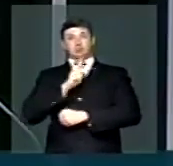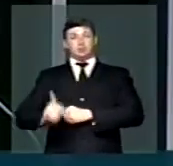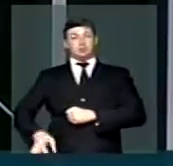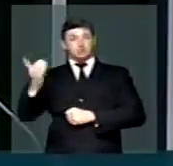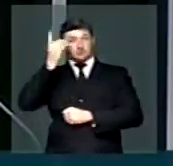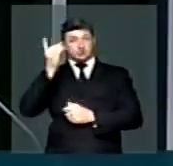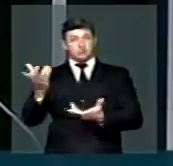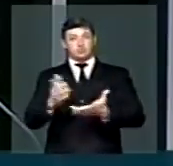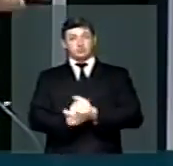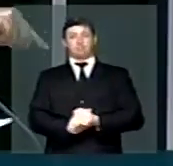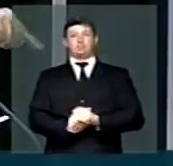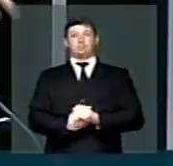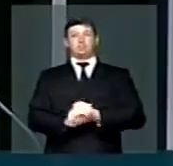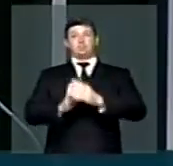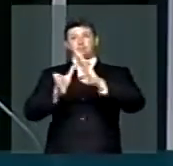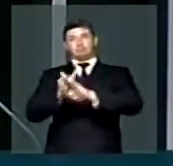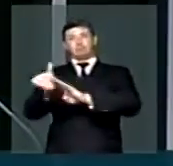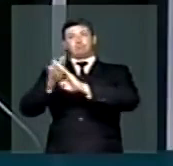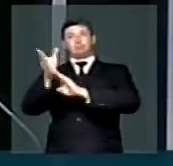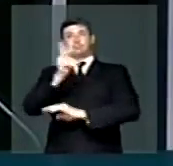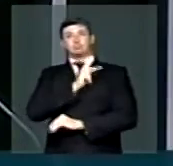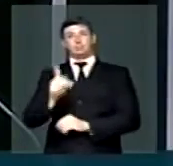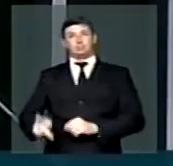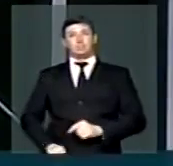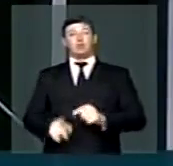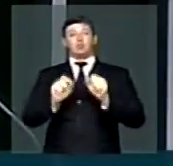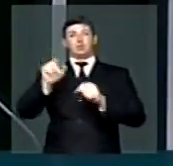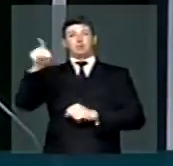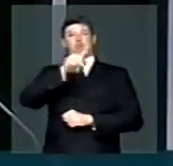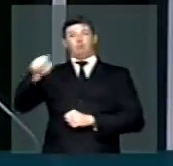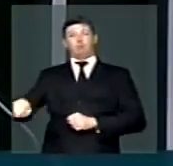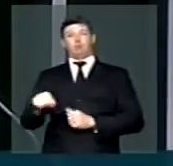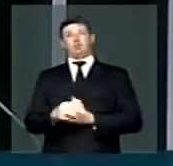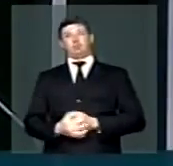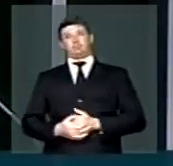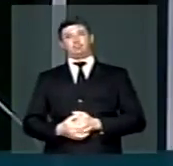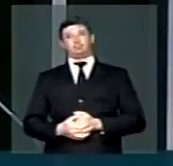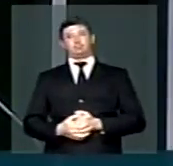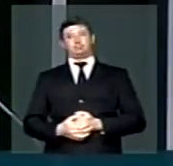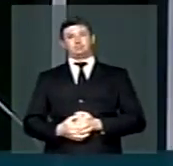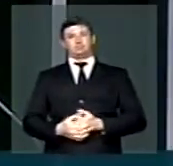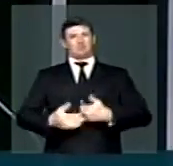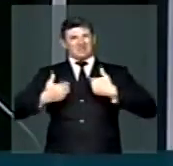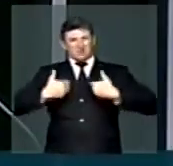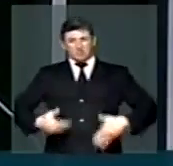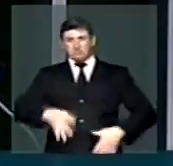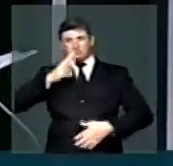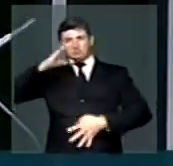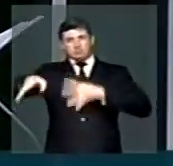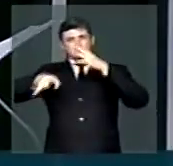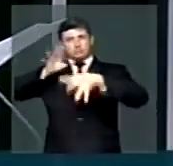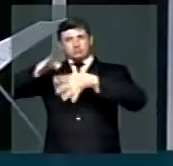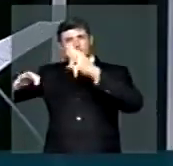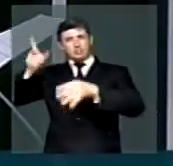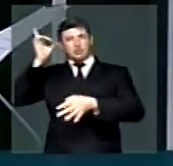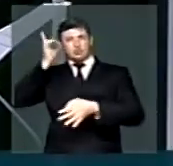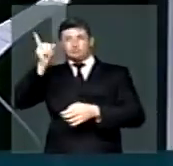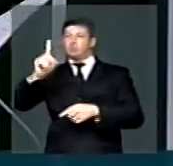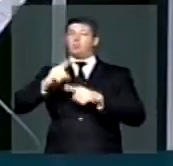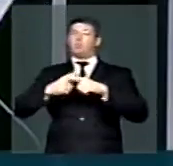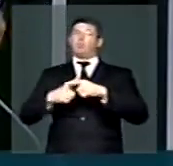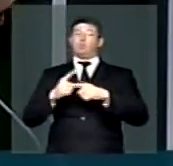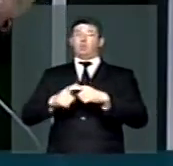da República aconselharam a presidente a vetar. Eu não estou aqui acusando a presidente da República, porque é